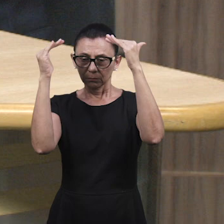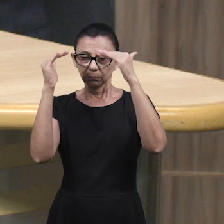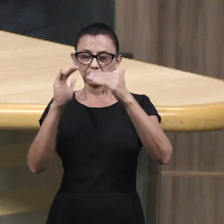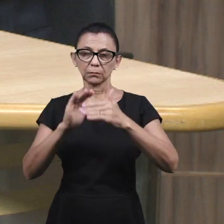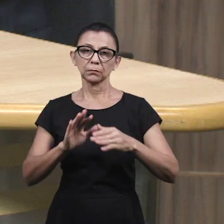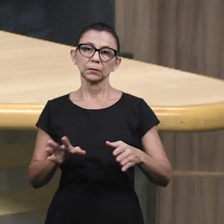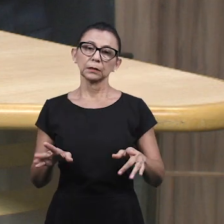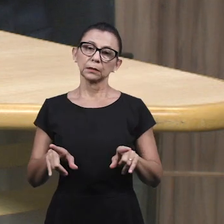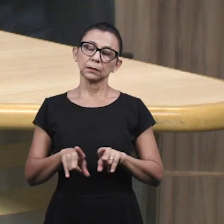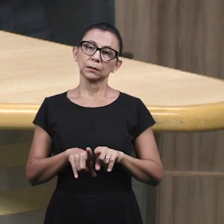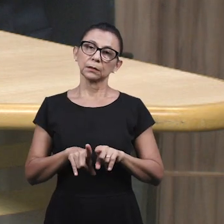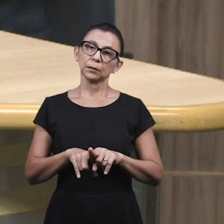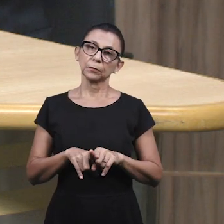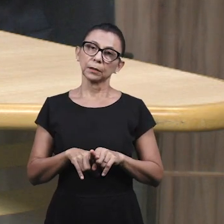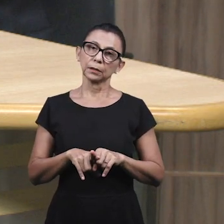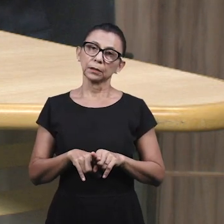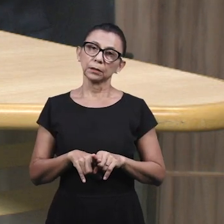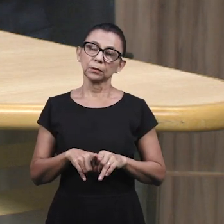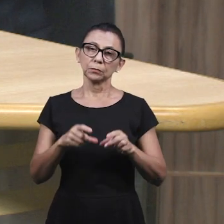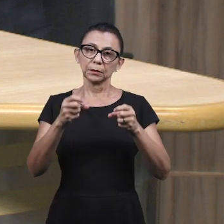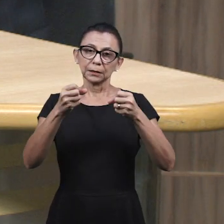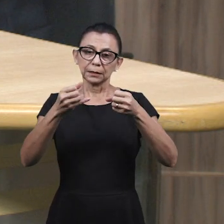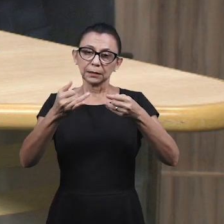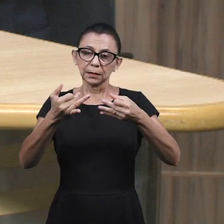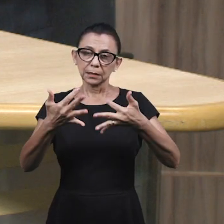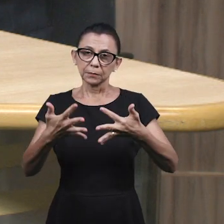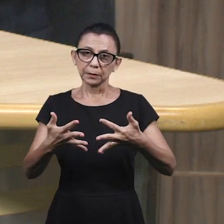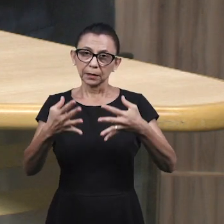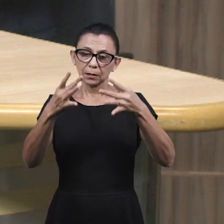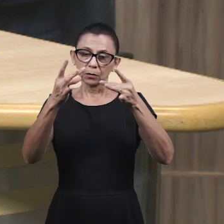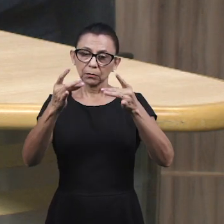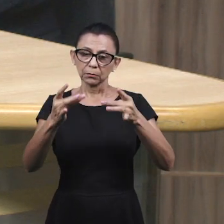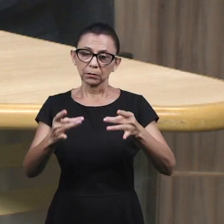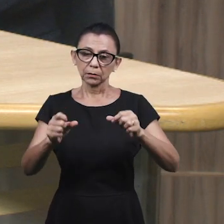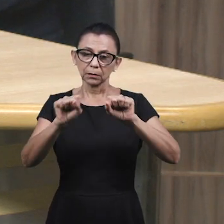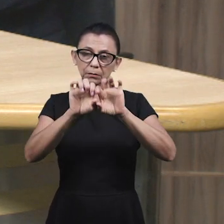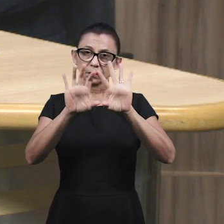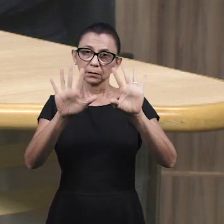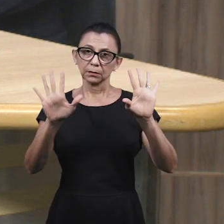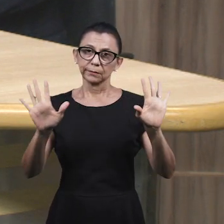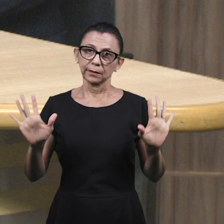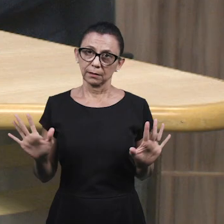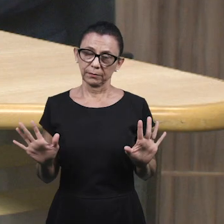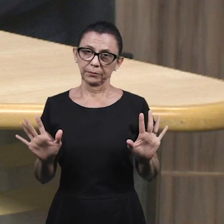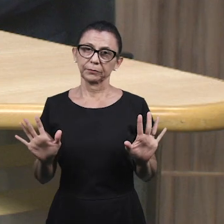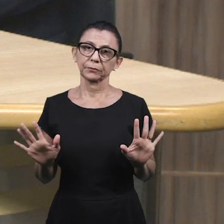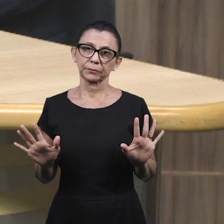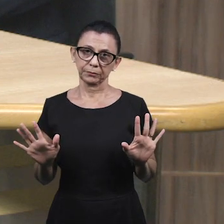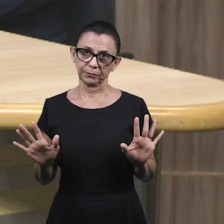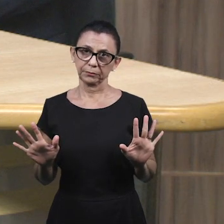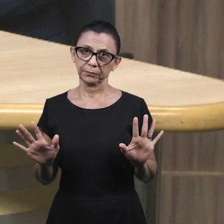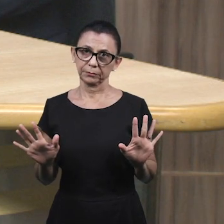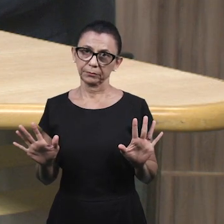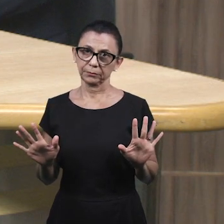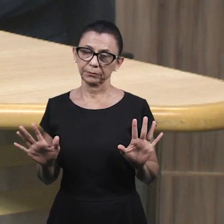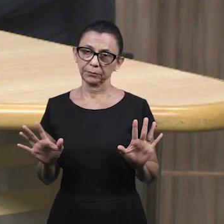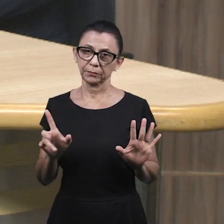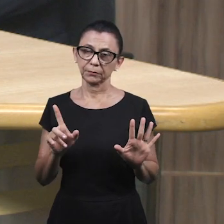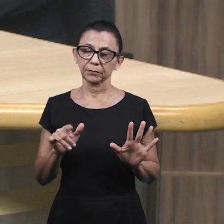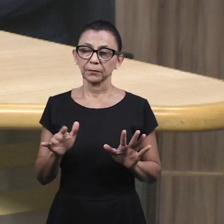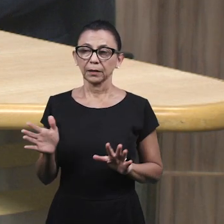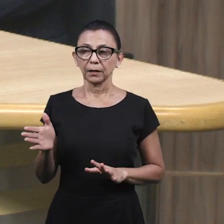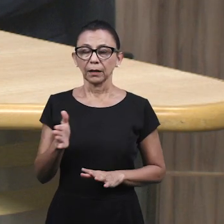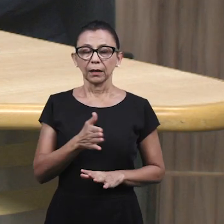tempo, uma apresentação clara do que está na Bíblia, que é essa nossa preocupação. Nós falamos muito, Josi,